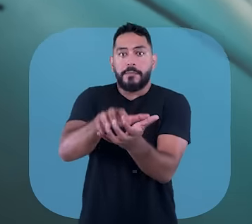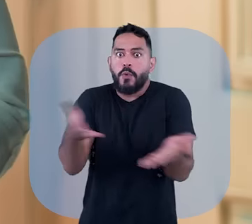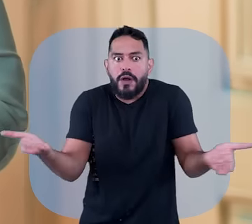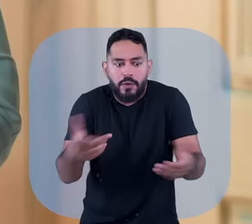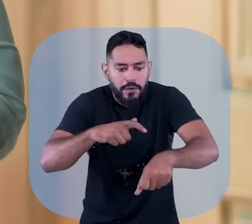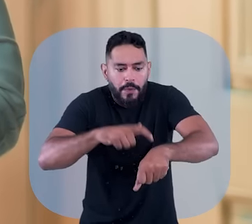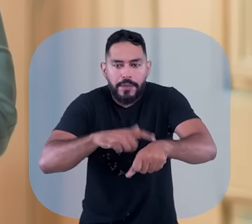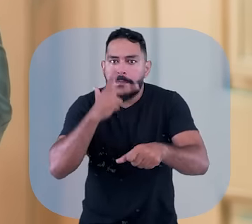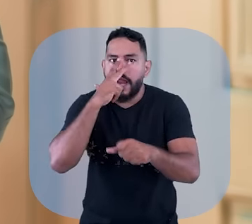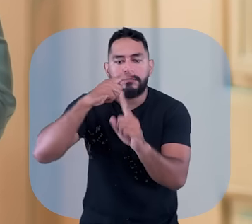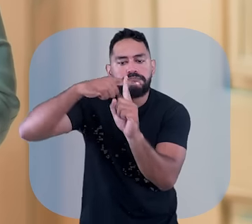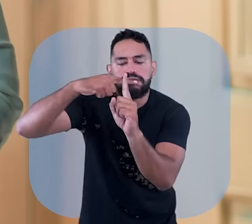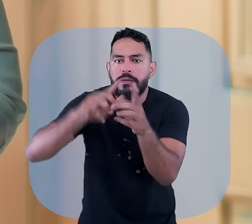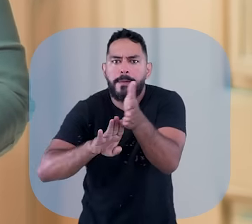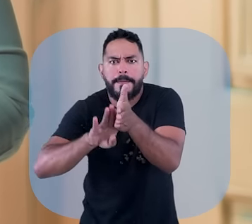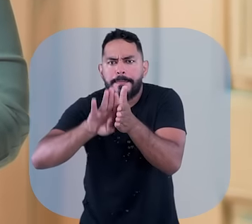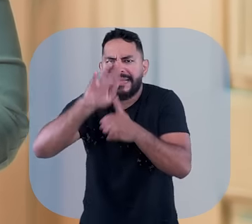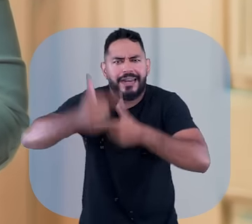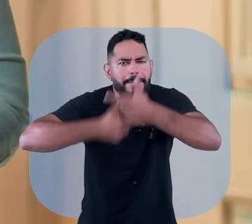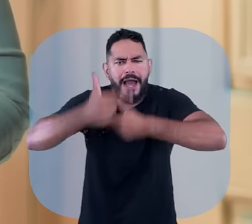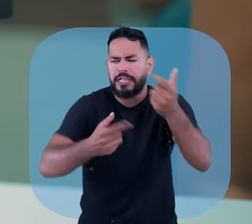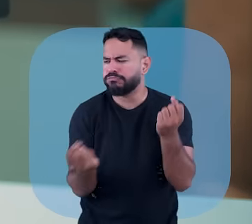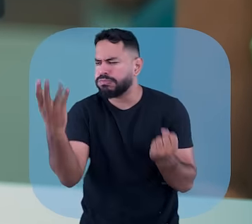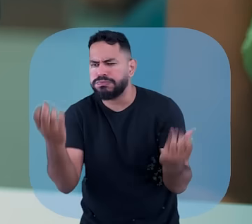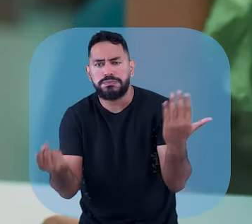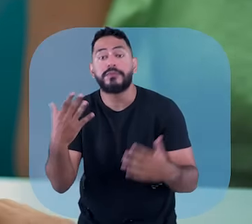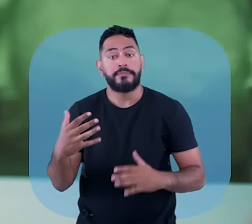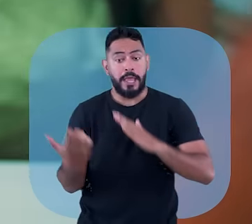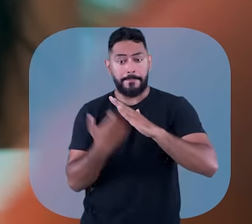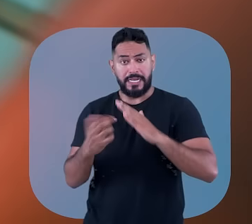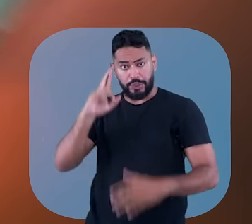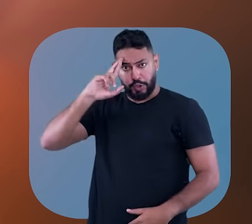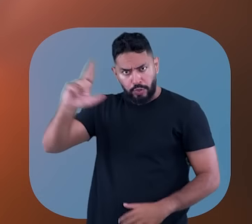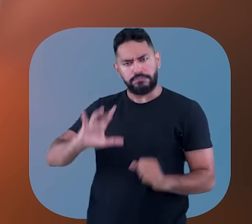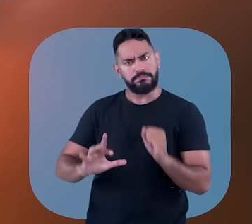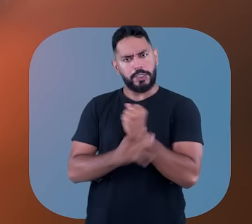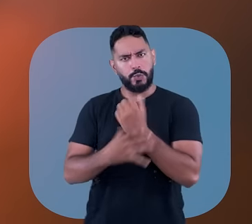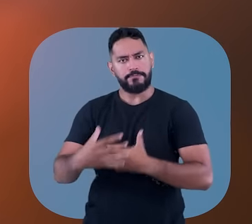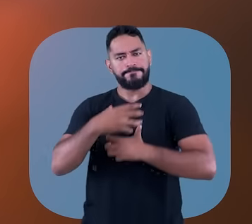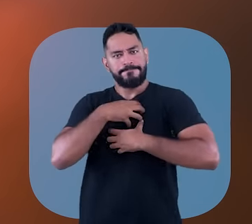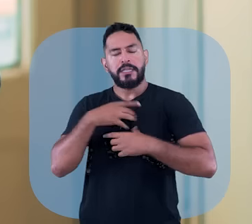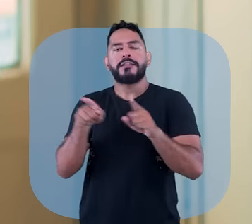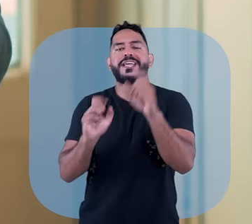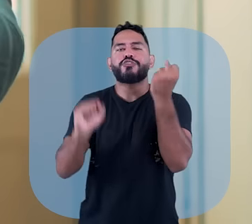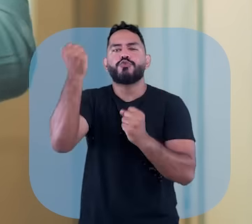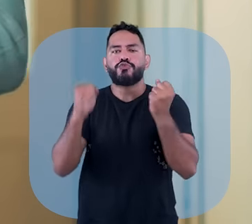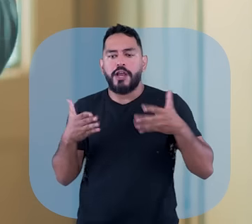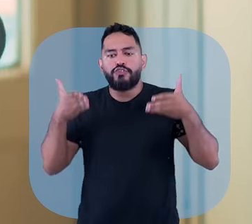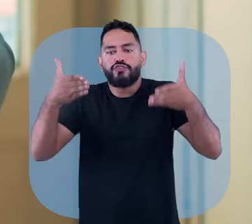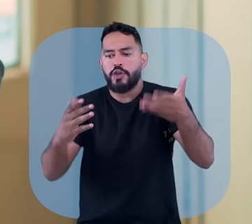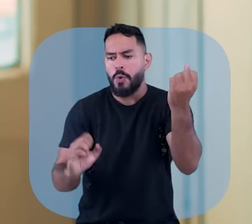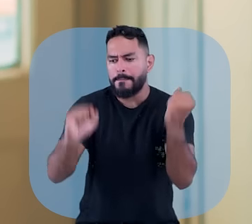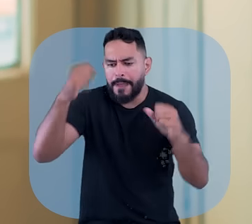Pernambuco está vivendo um momento positivo de alta geração de emprego. A segurança do empresário, né, as indústrias que têm chegado, as empresas que